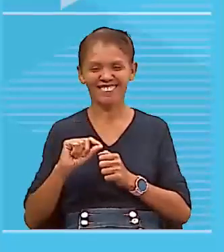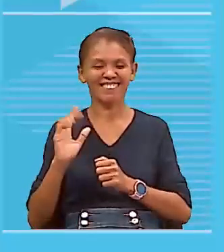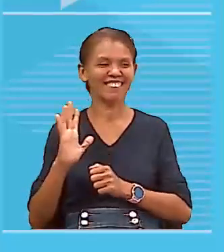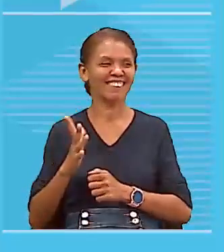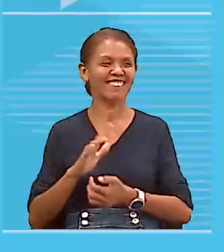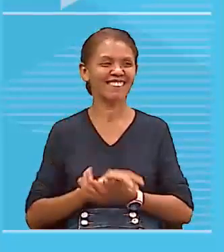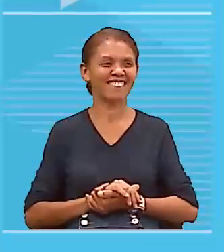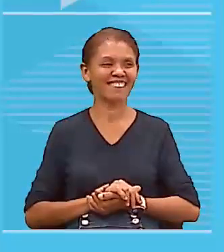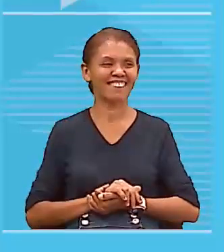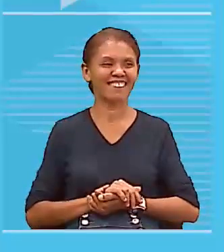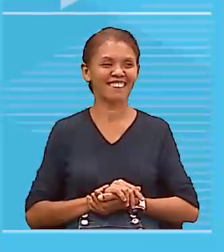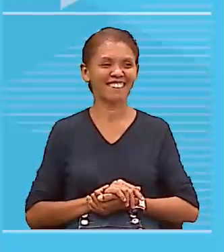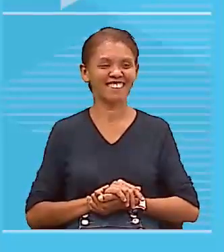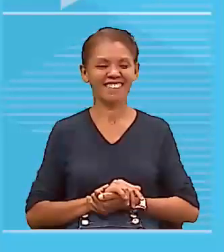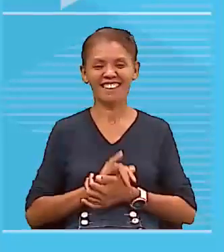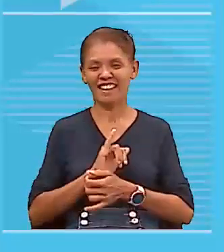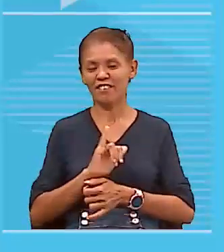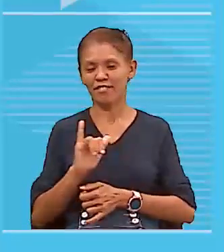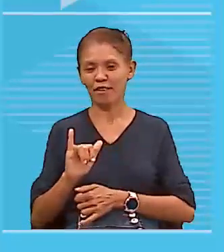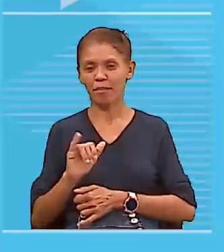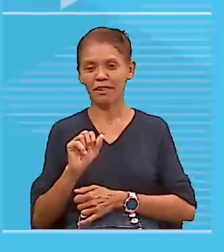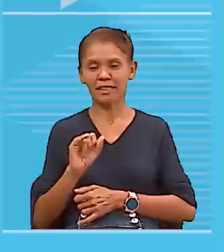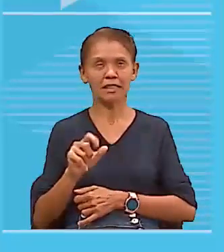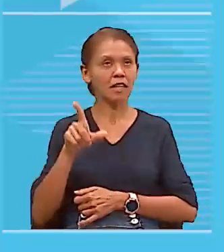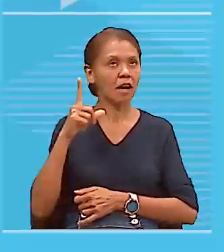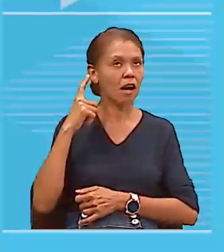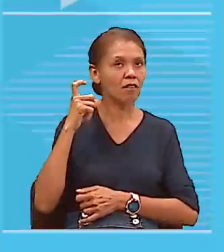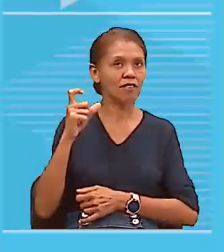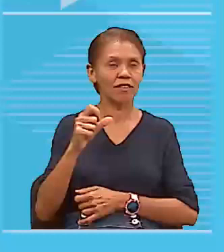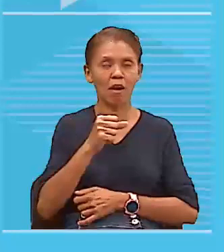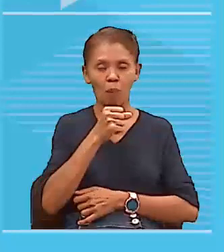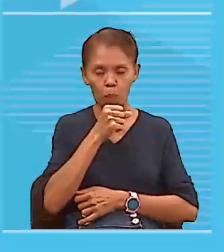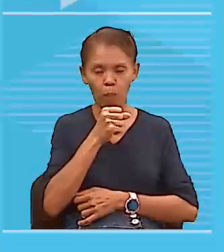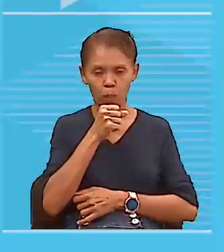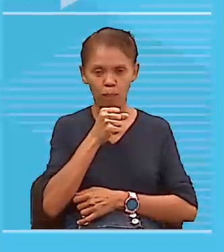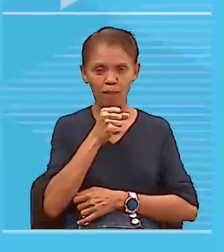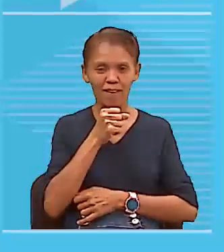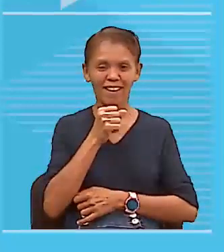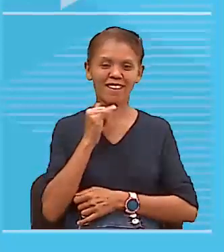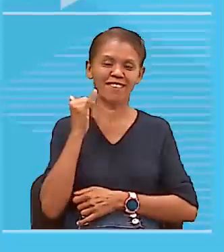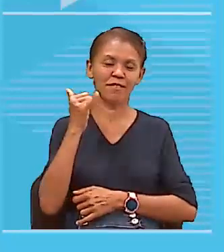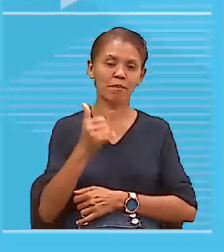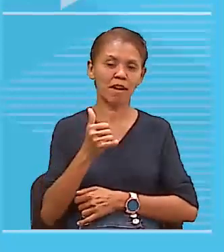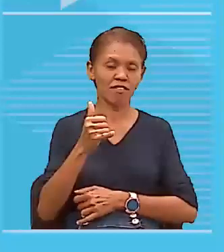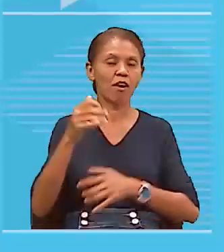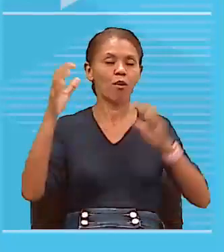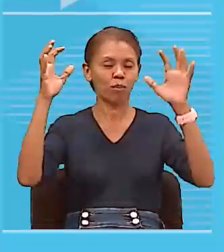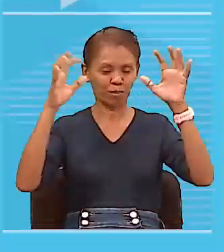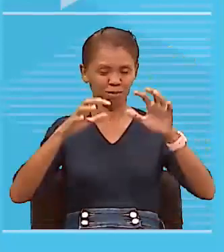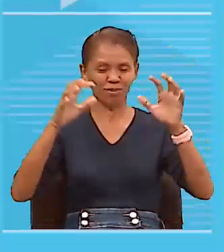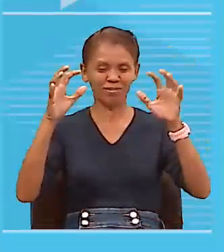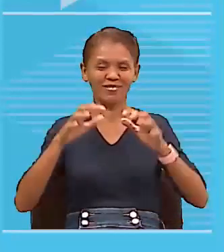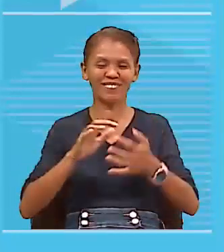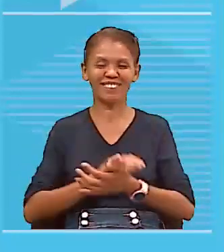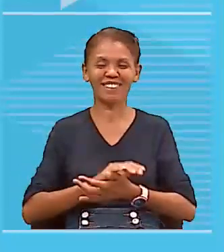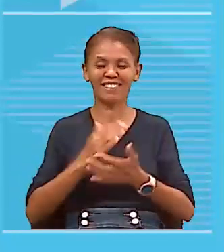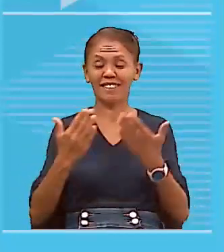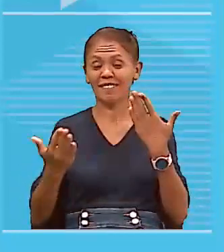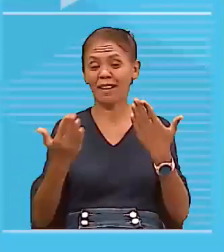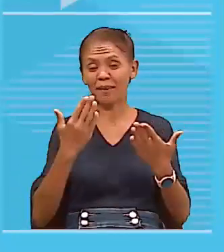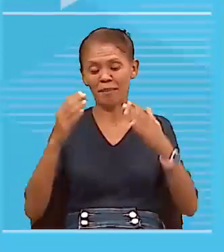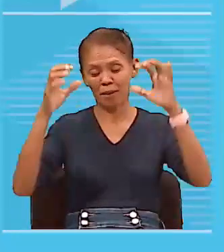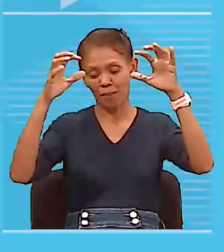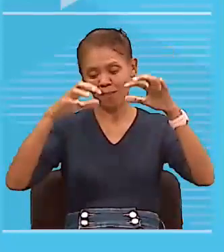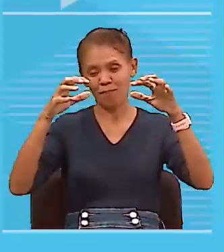vai chover, menino". Porque o trovão já passou. Né, não? Quem nunca também, né, gente? Então,